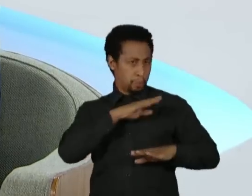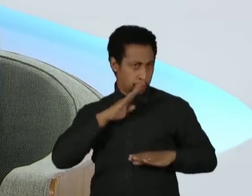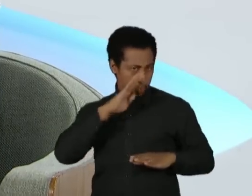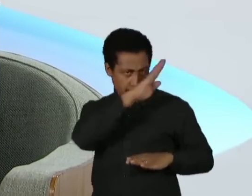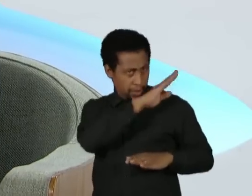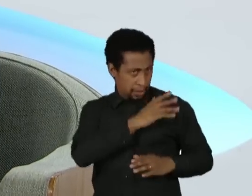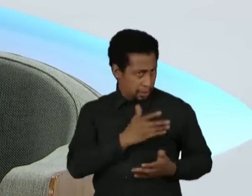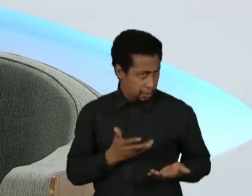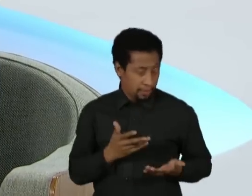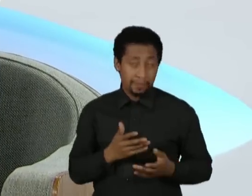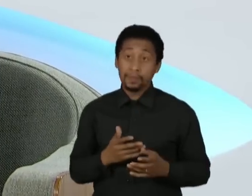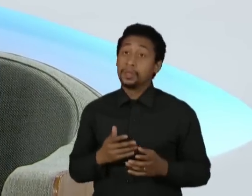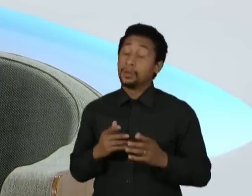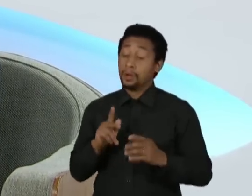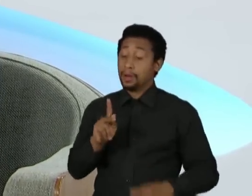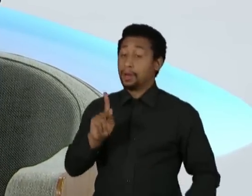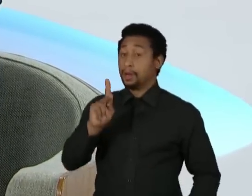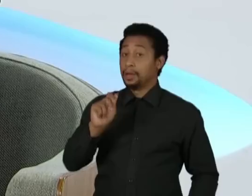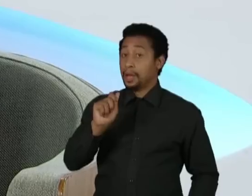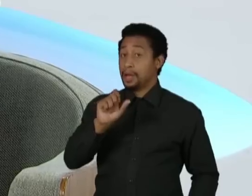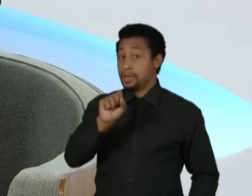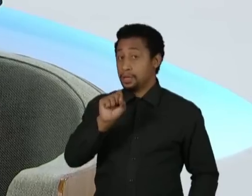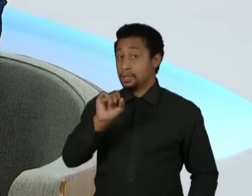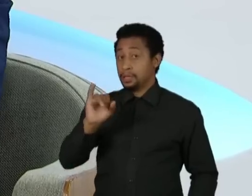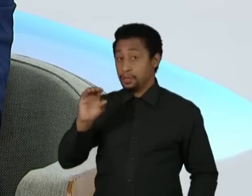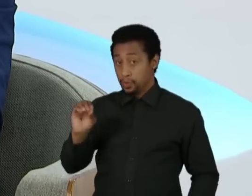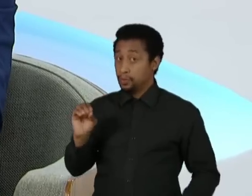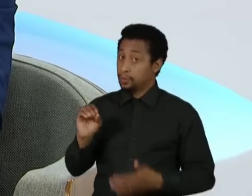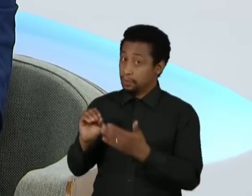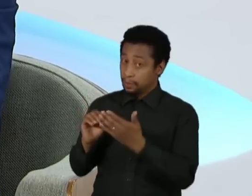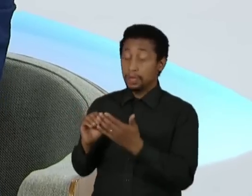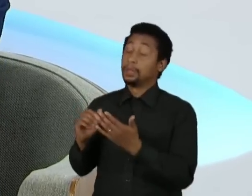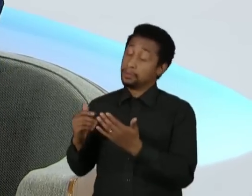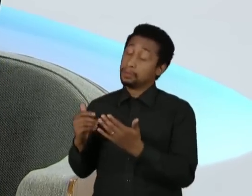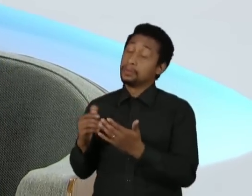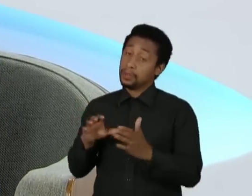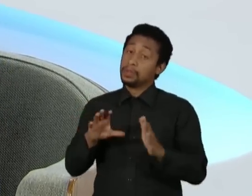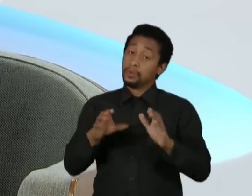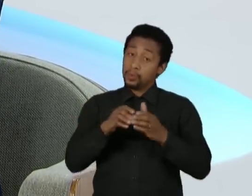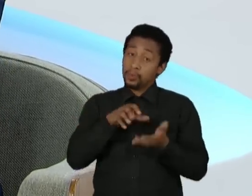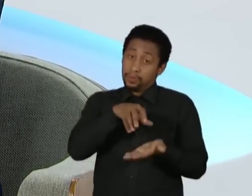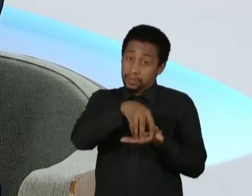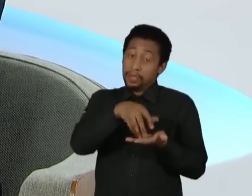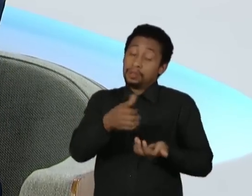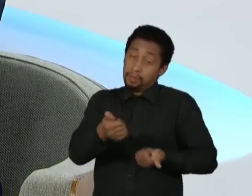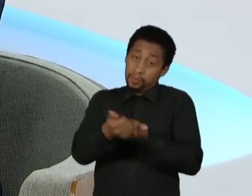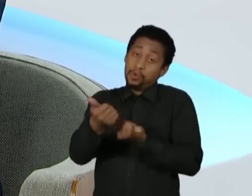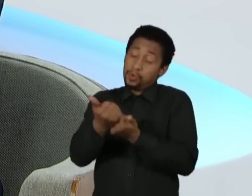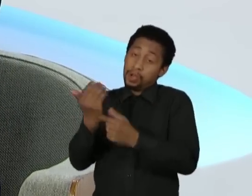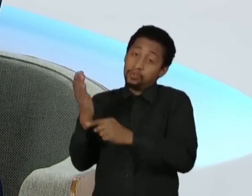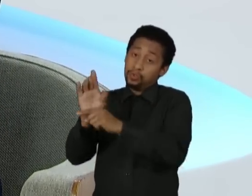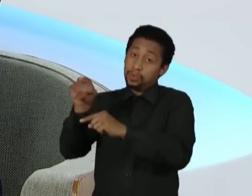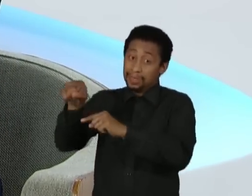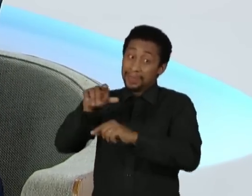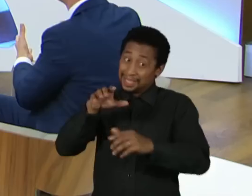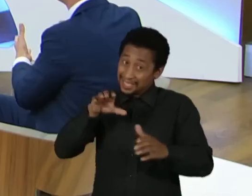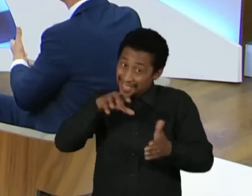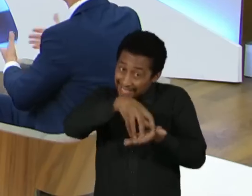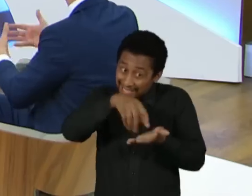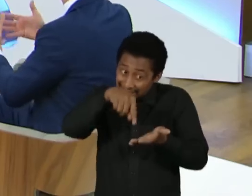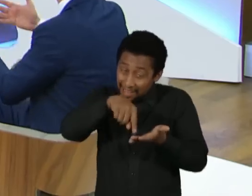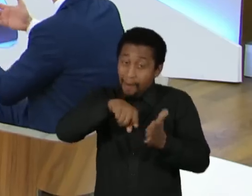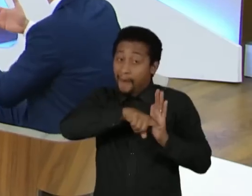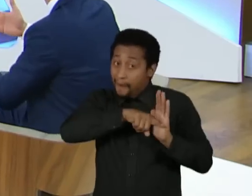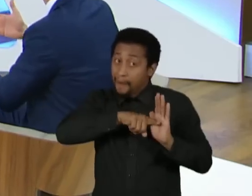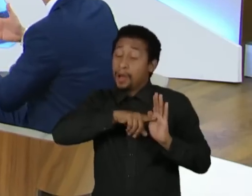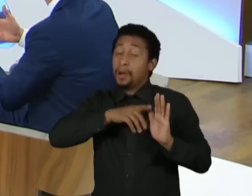era convicto. O Cássio Nunes Marques é notório que ele teve um apoio do Centrão para ele chegar lá. Centrão, inclusive, com pessoas investigadas e processadas pela Lava Jato.